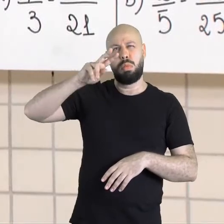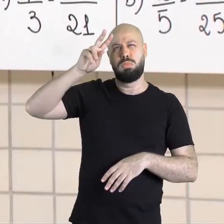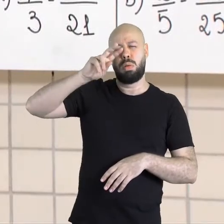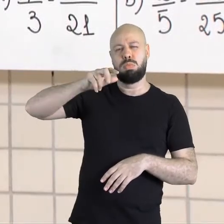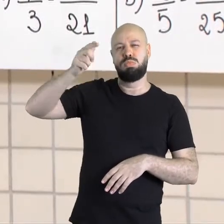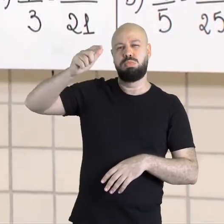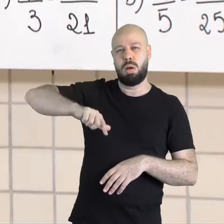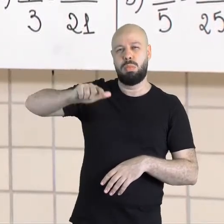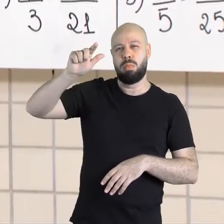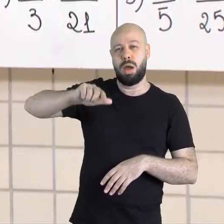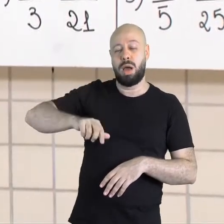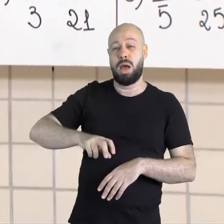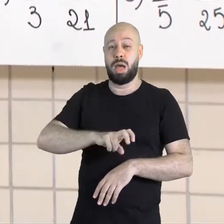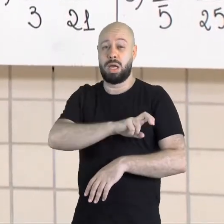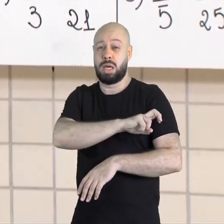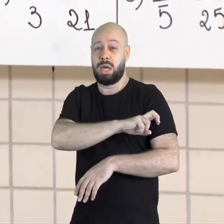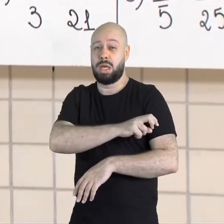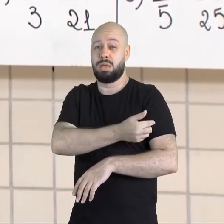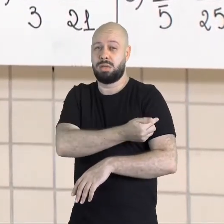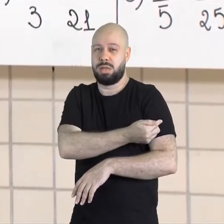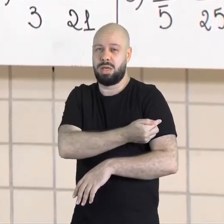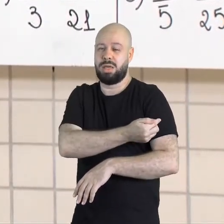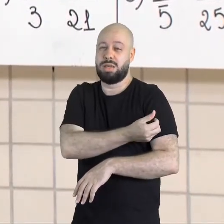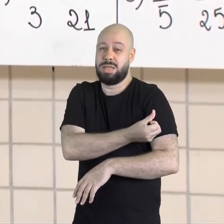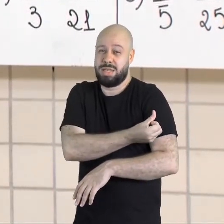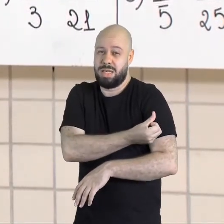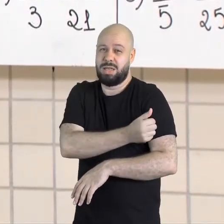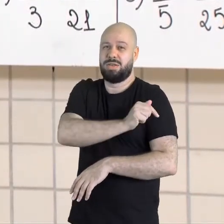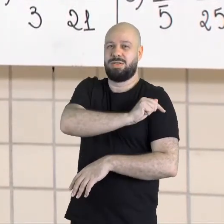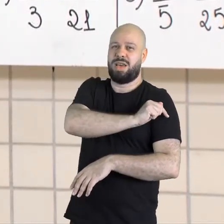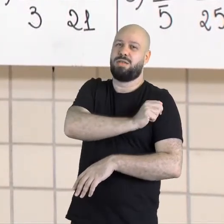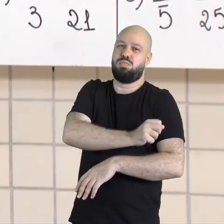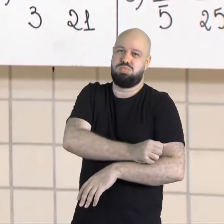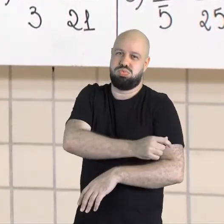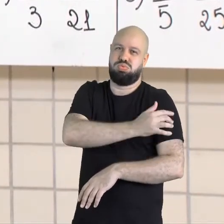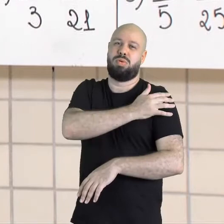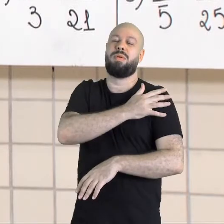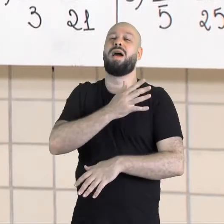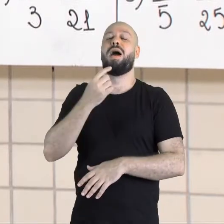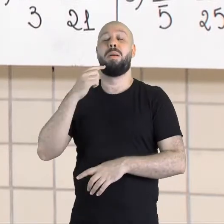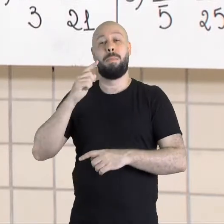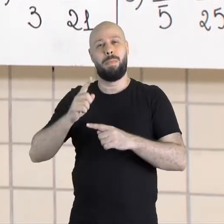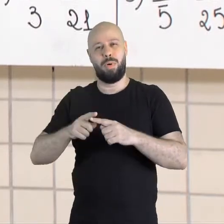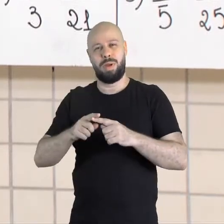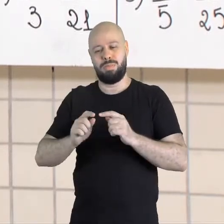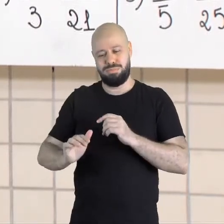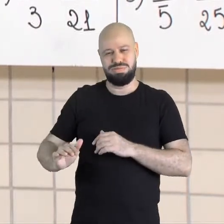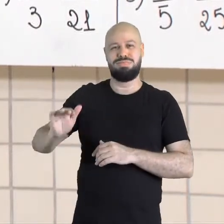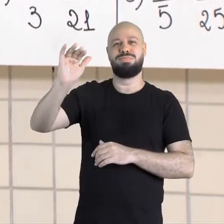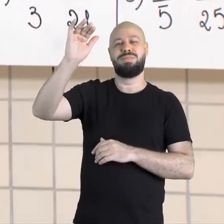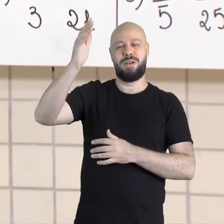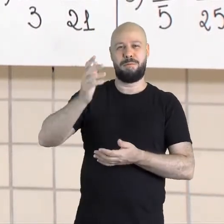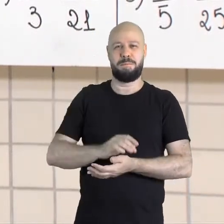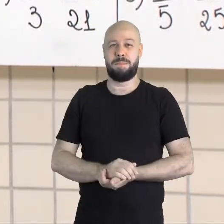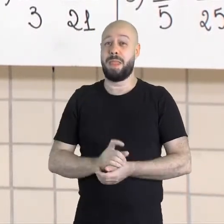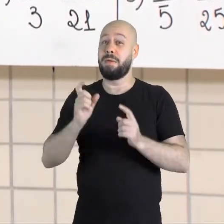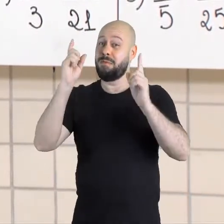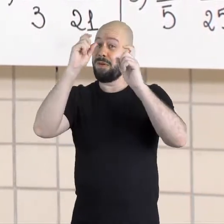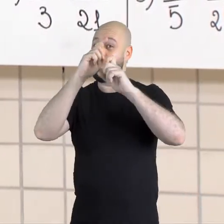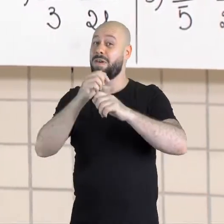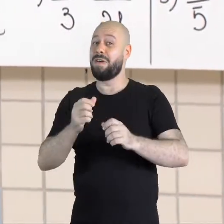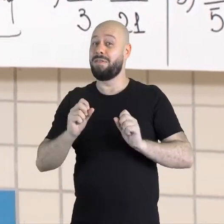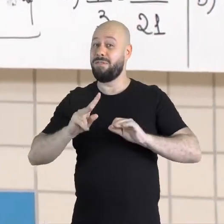no sétimo, só que vai aumentando o grau de dificuldade, porque você está crescendo, ok, turminha? Então, olha